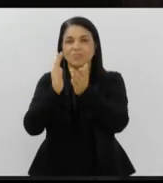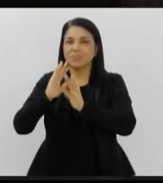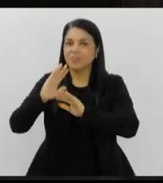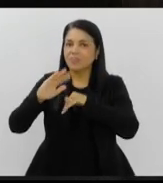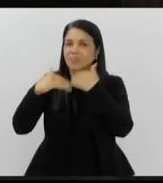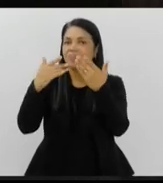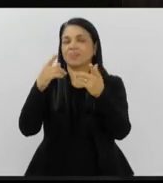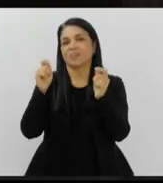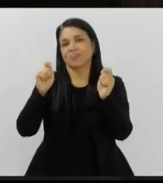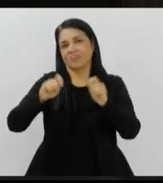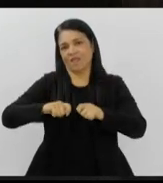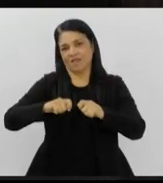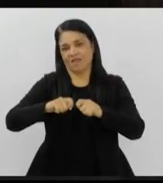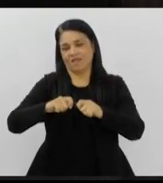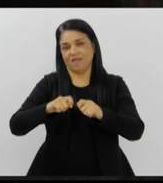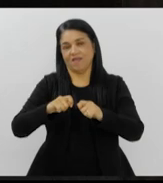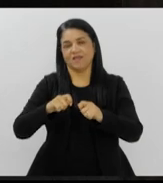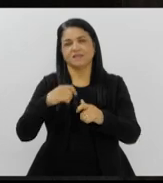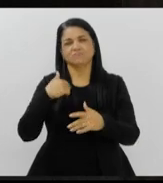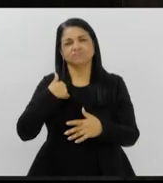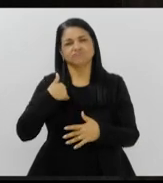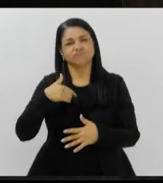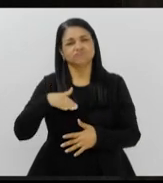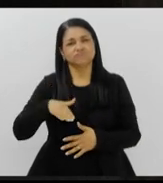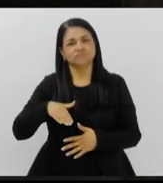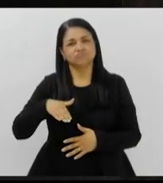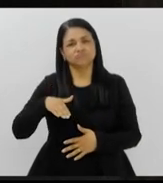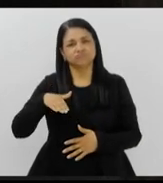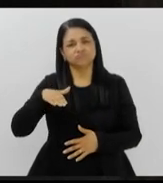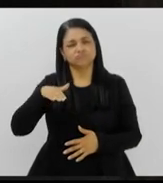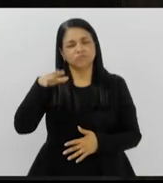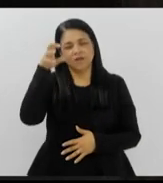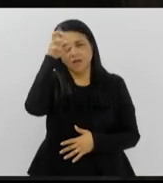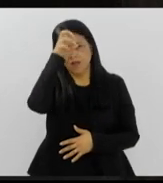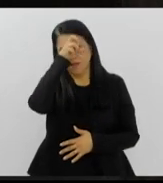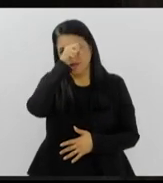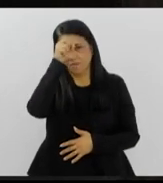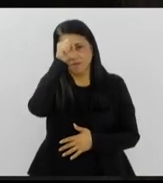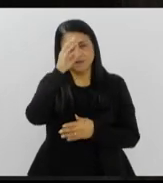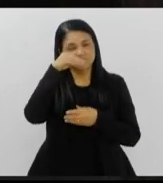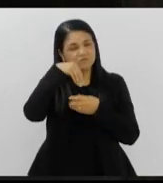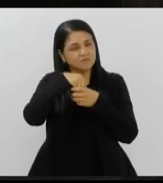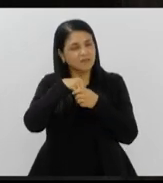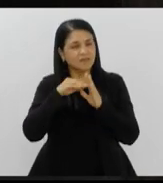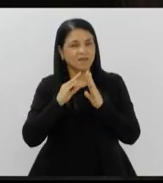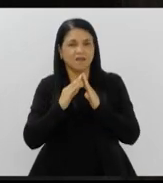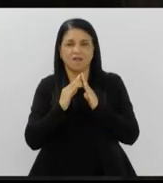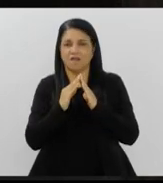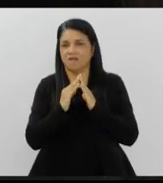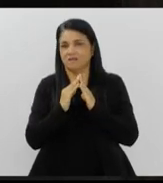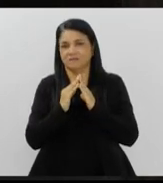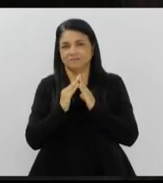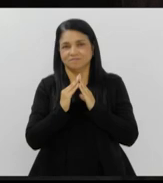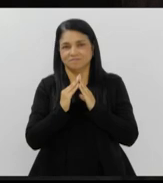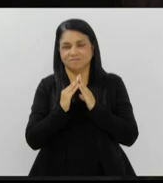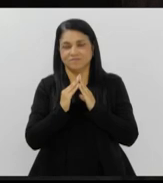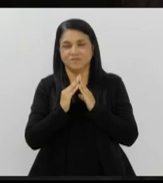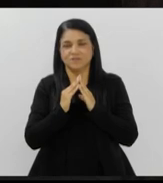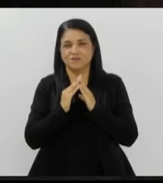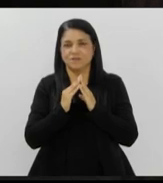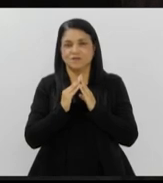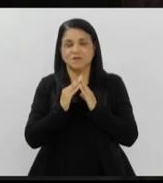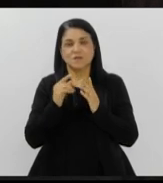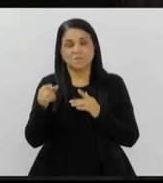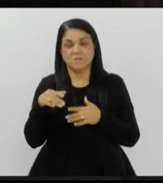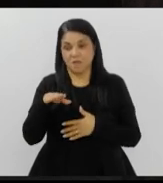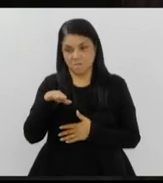desenvolvimento. E isso foi desde cedo, a gente diz que a gente aprende isso desde casa, porque, não por coincidência, minha mãe